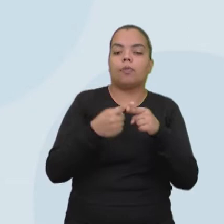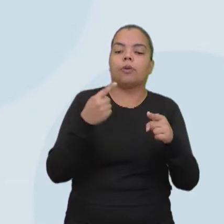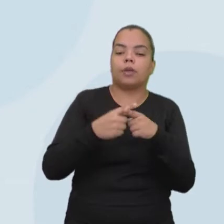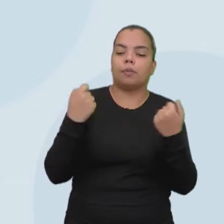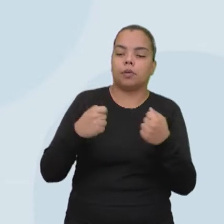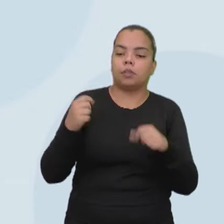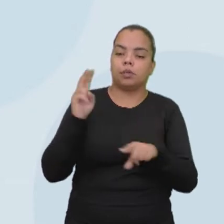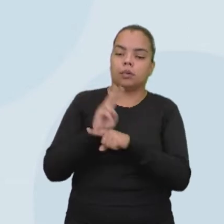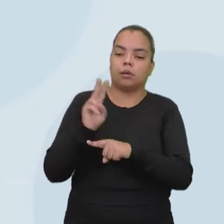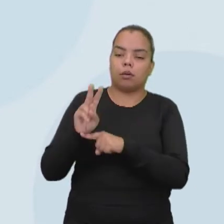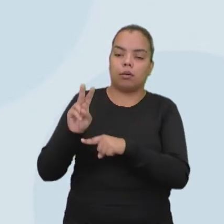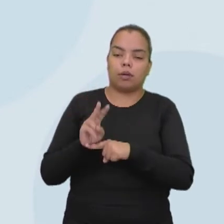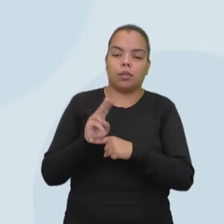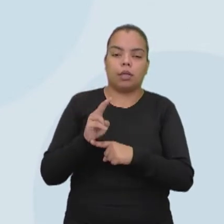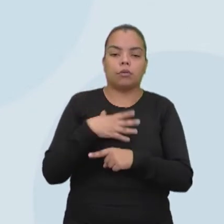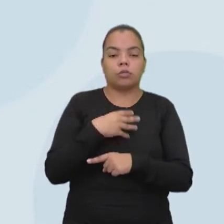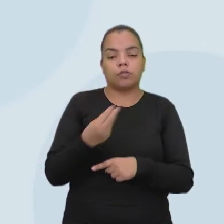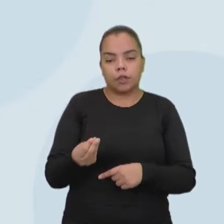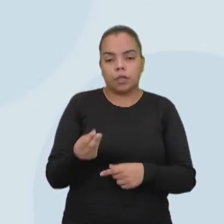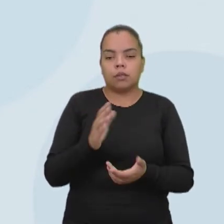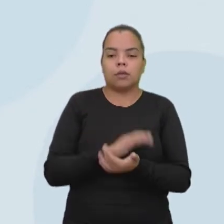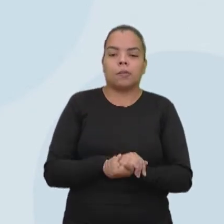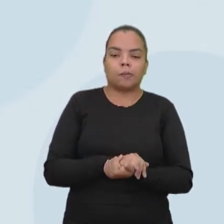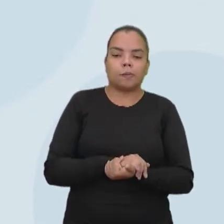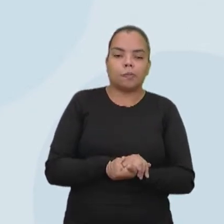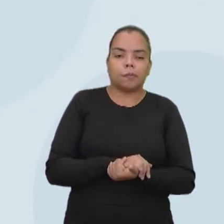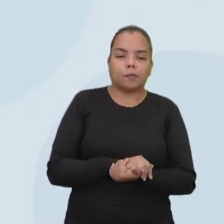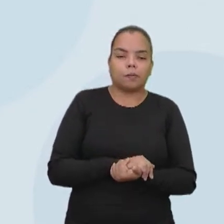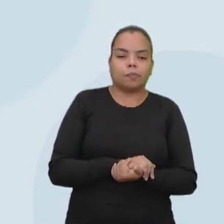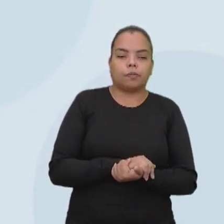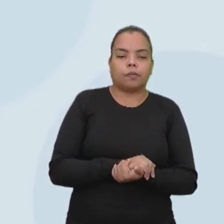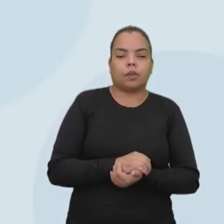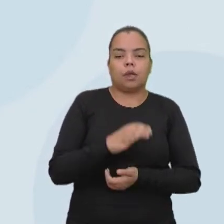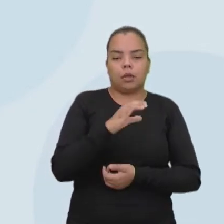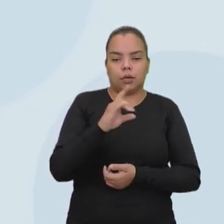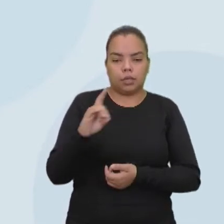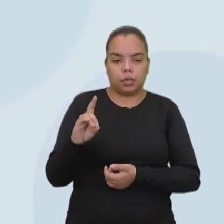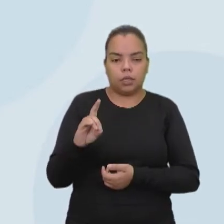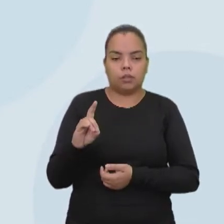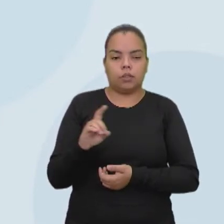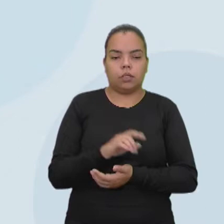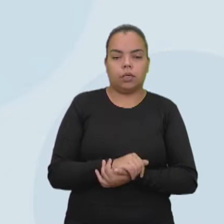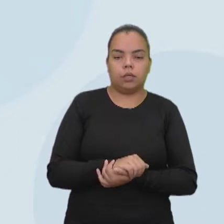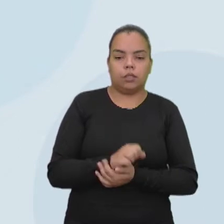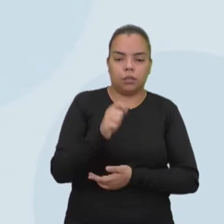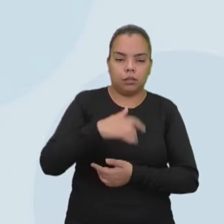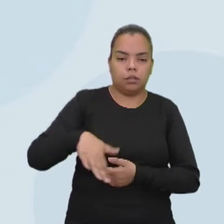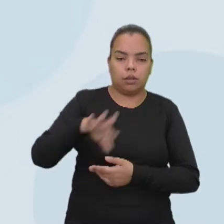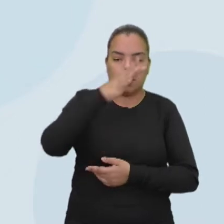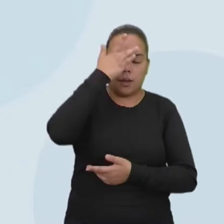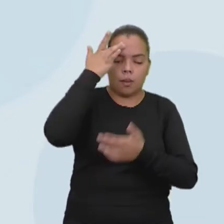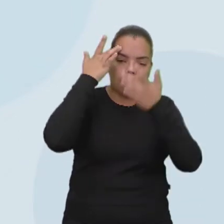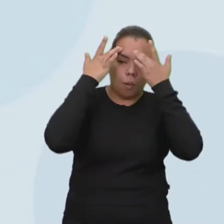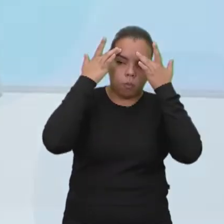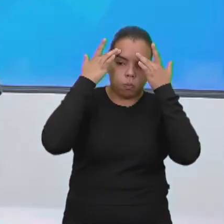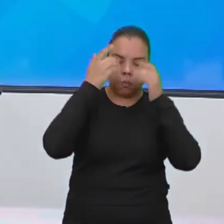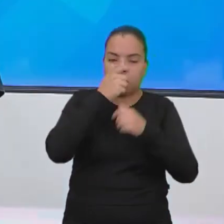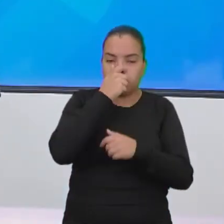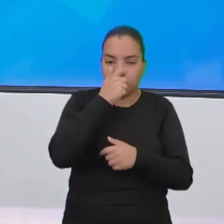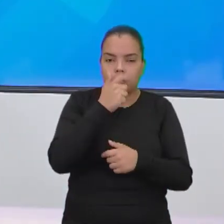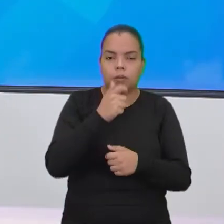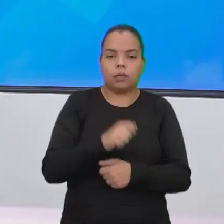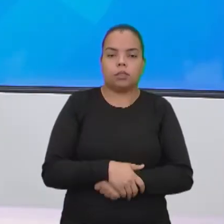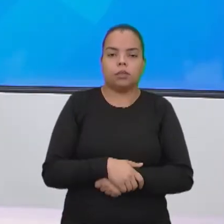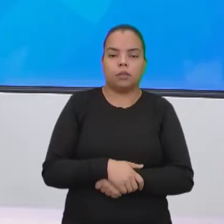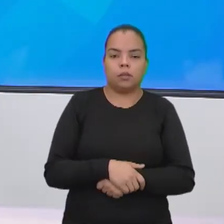casa, afazeres domésticos. De novo, aí a coordenadora de População e Indicadores Sociais do IBGE, Bárbara Cobo, coloca